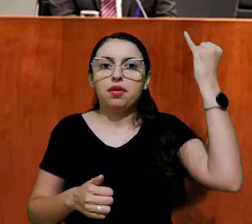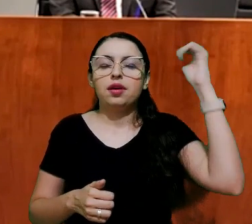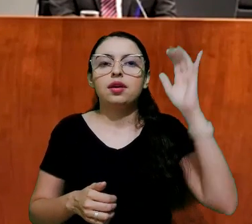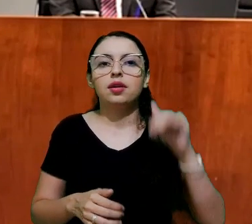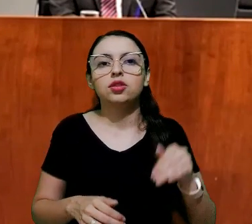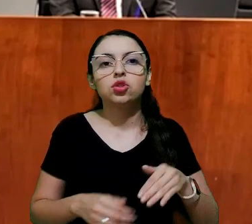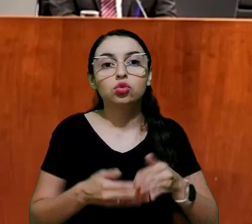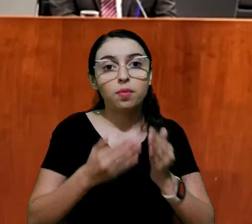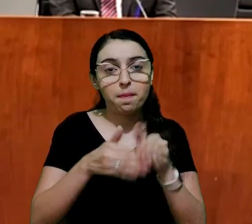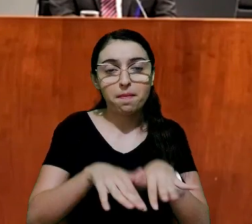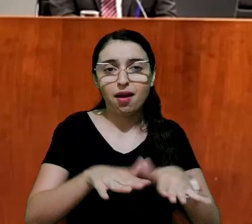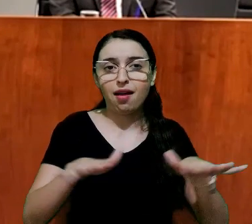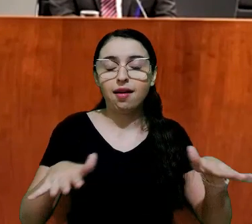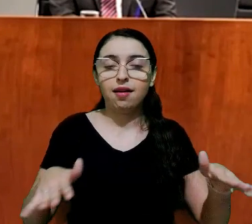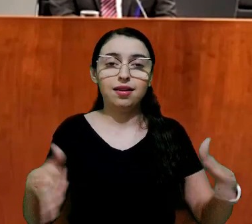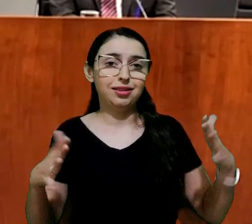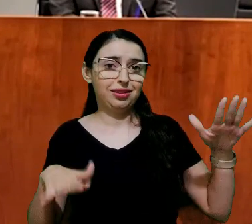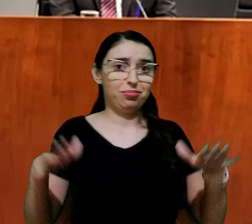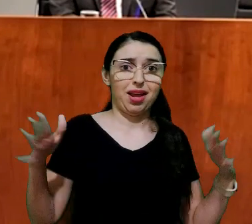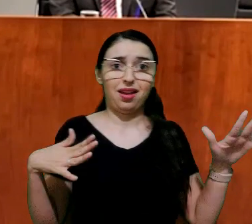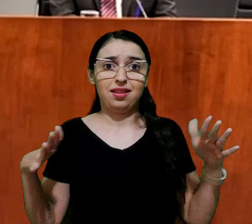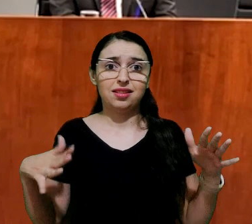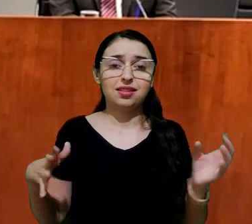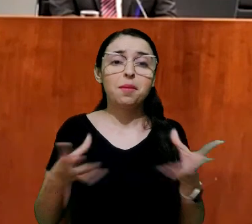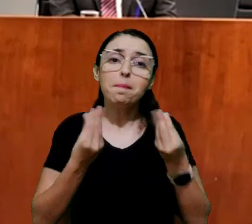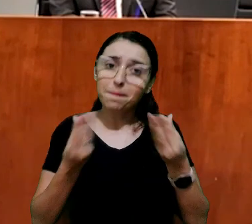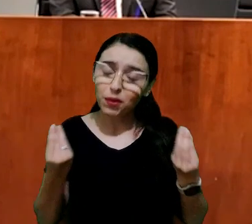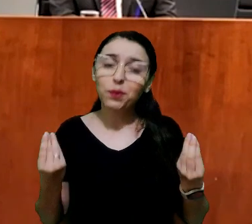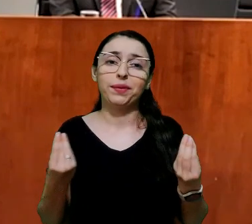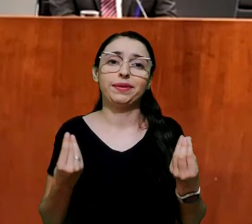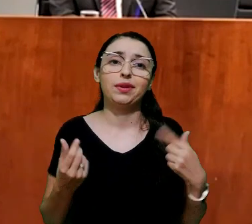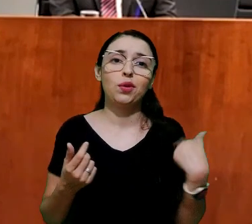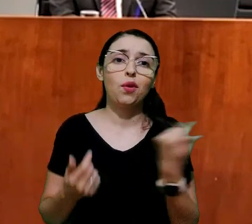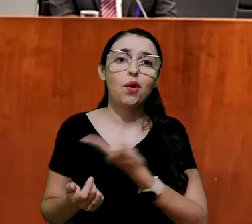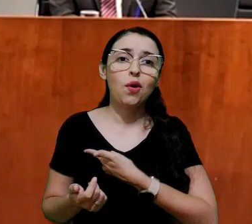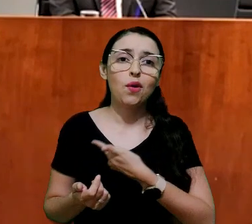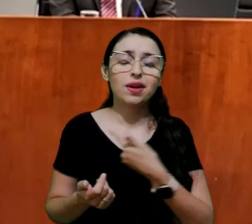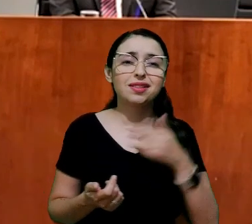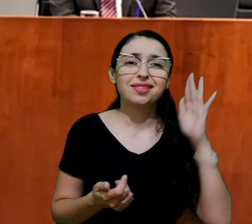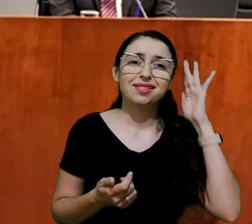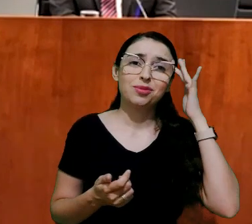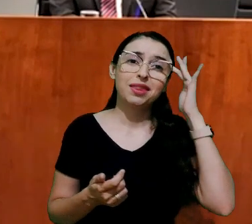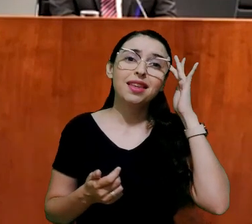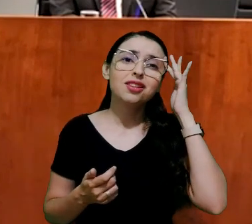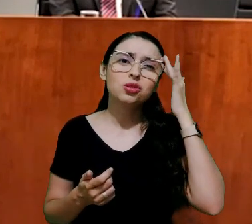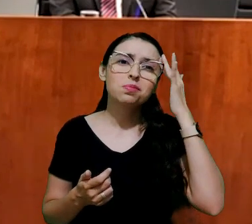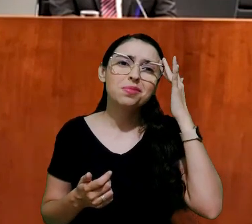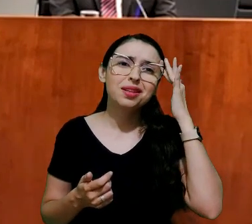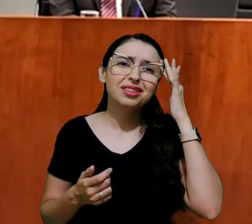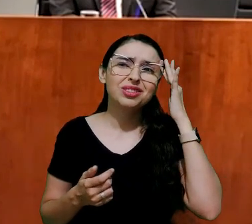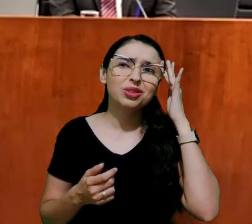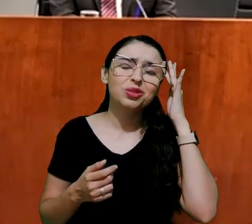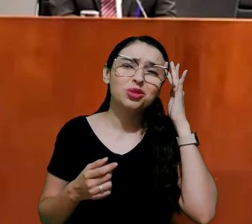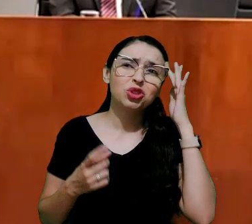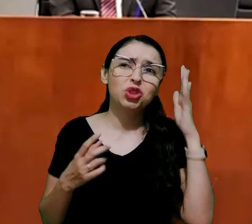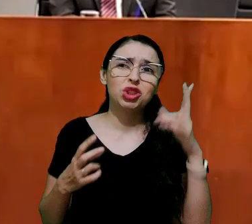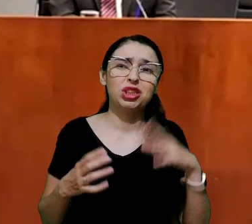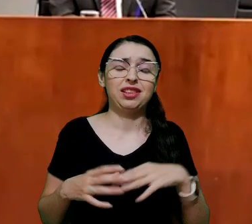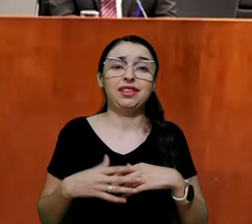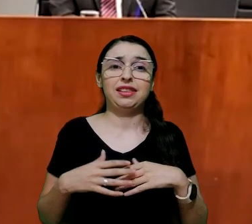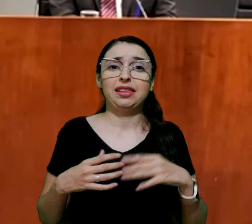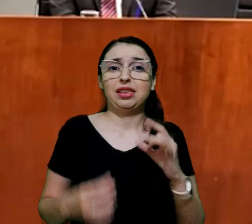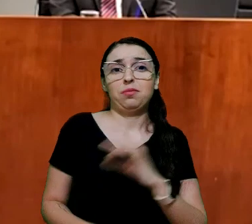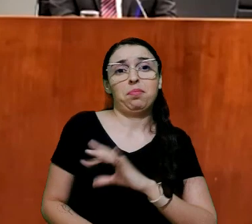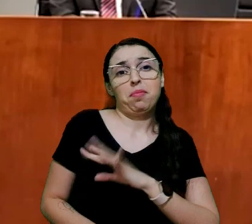Sacode e muito. E nós temos uma sensação de insegurança e não de segurança. Mas